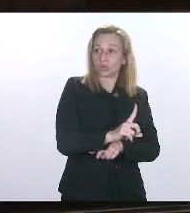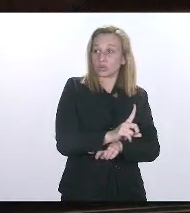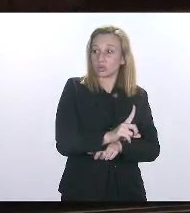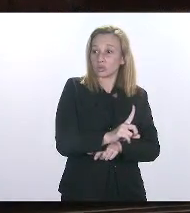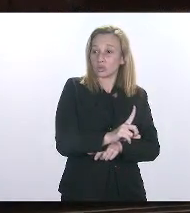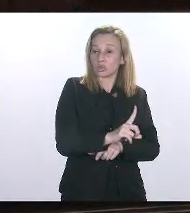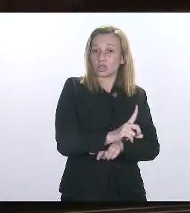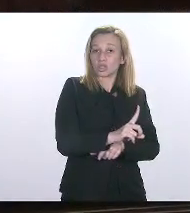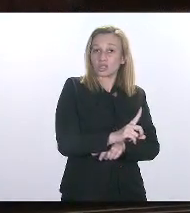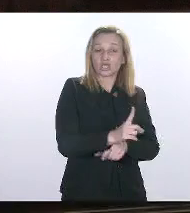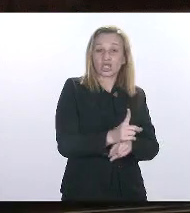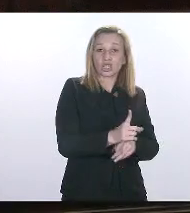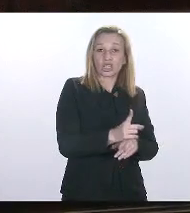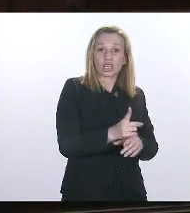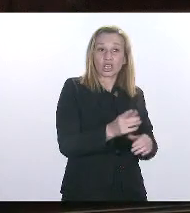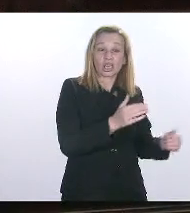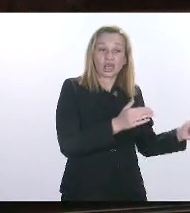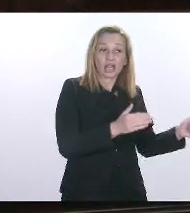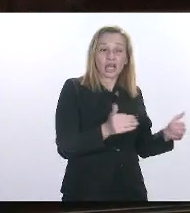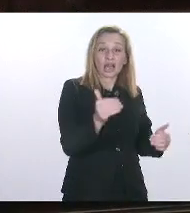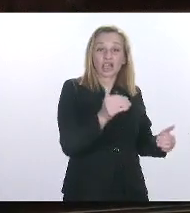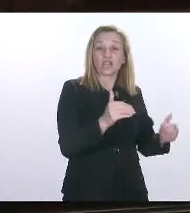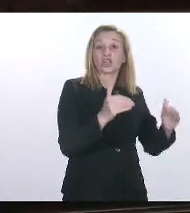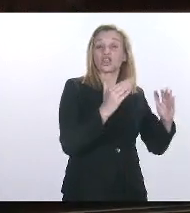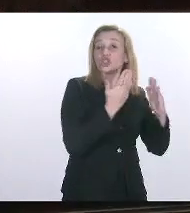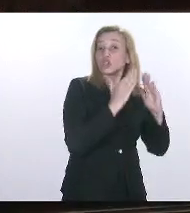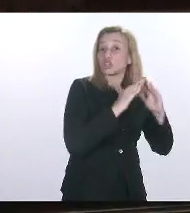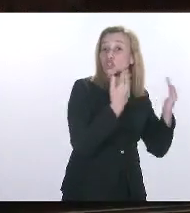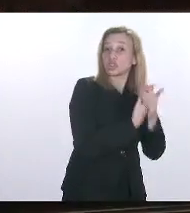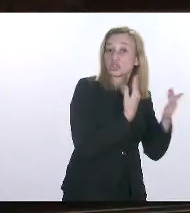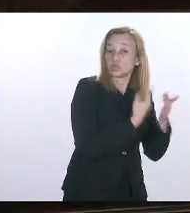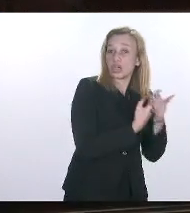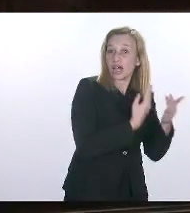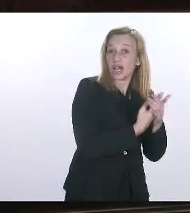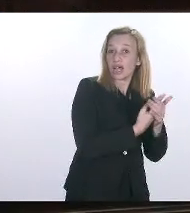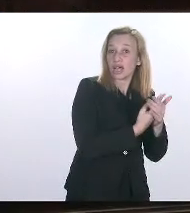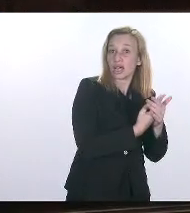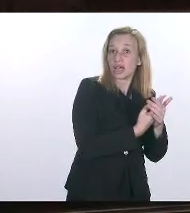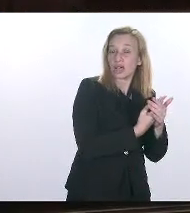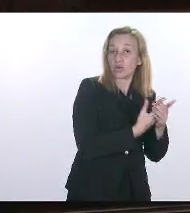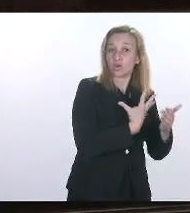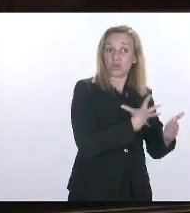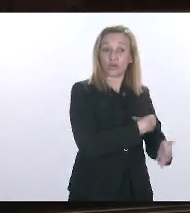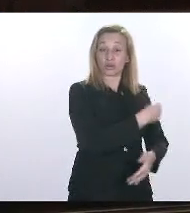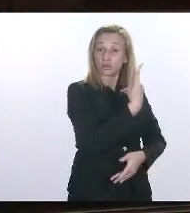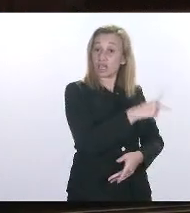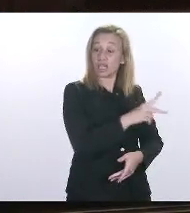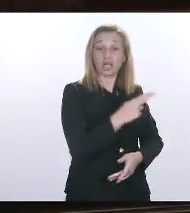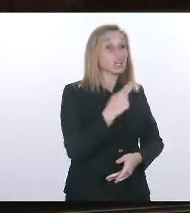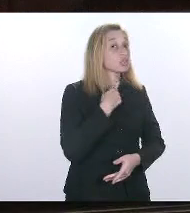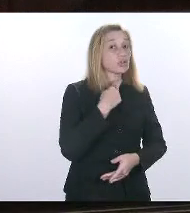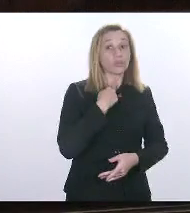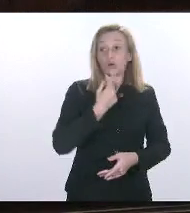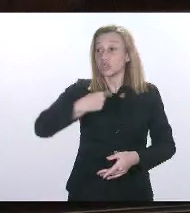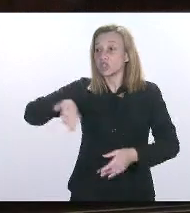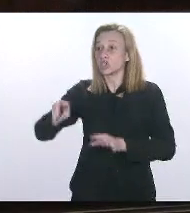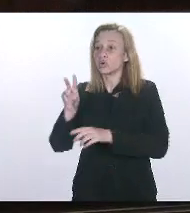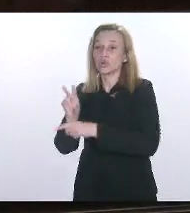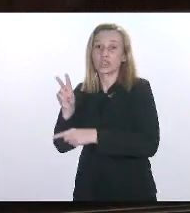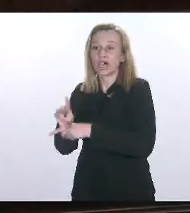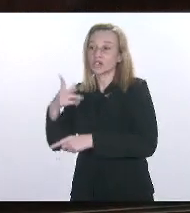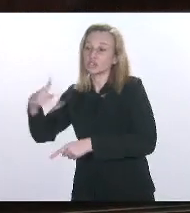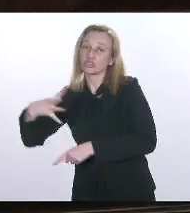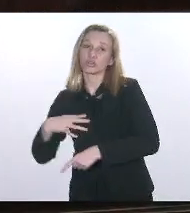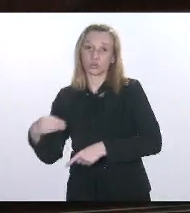a matrícula para o seu filho, ele não pode cuidar do filho dos outros. E esse profissional especificamente, não tem